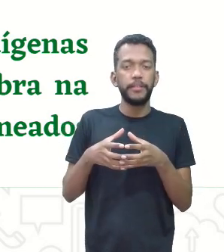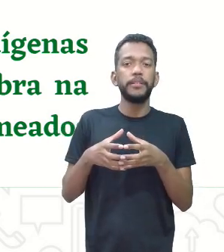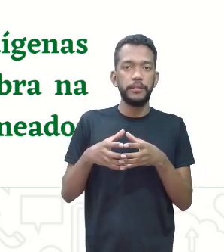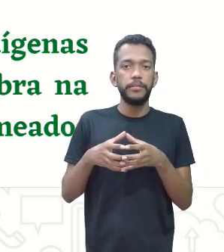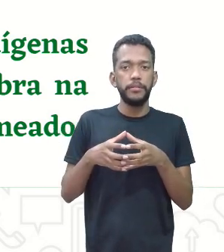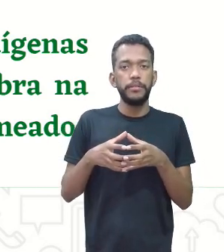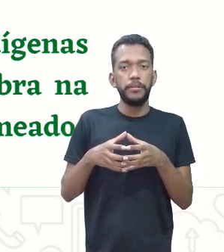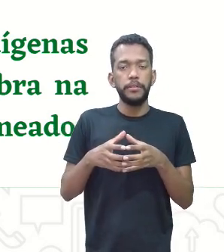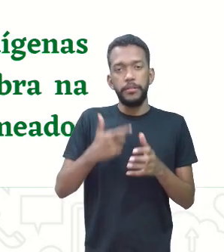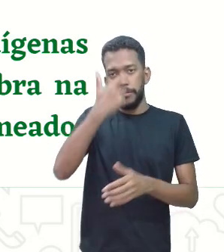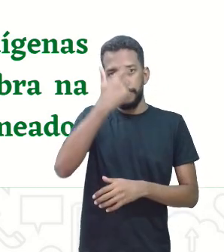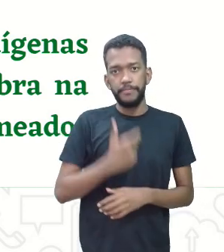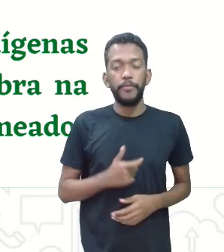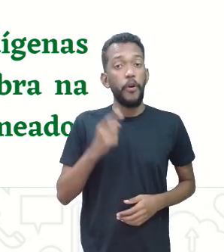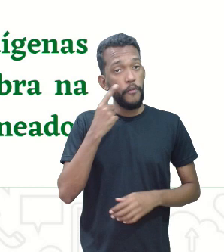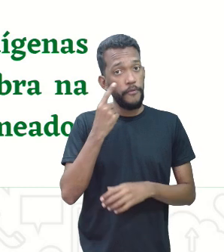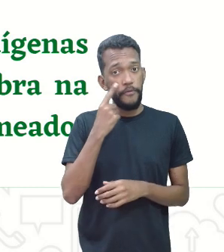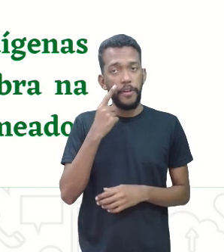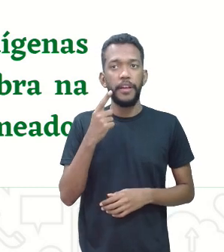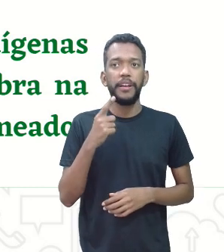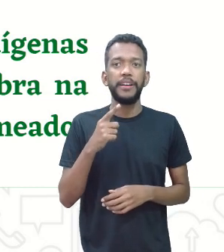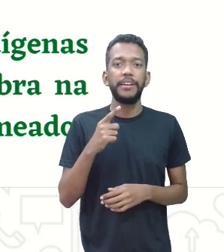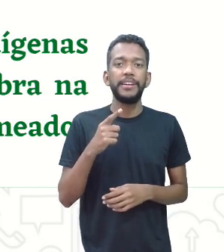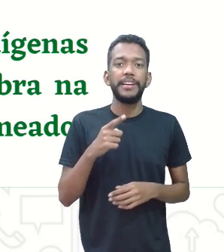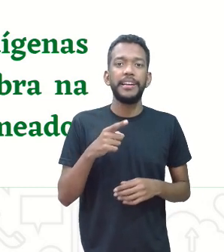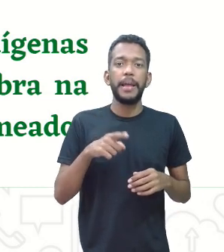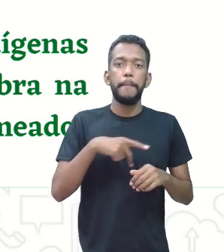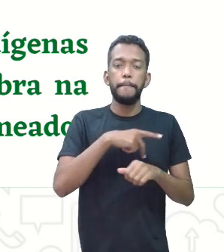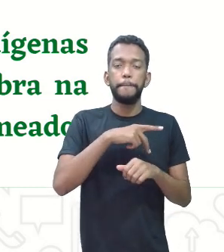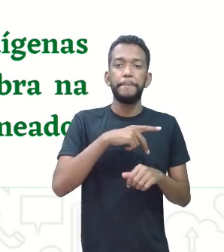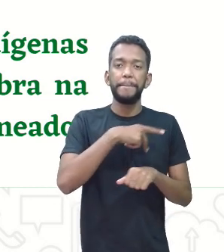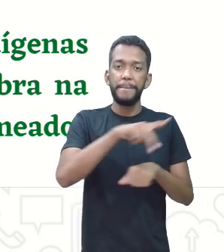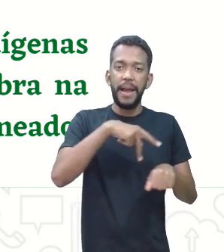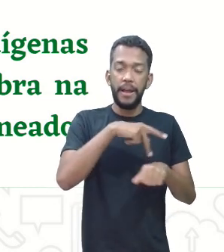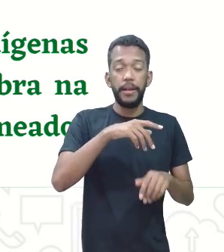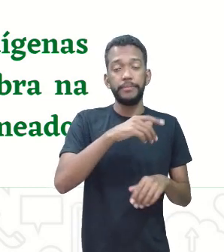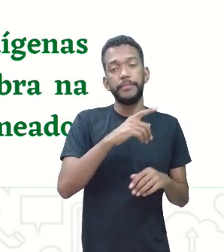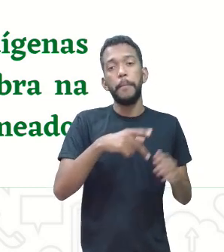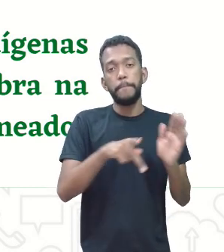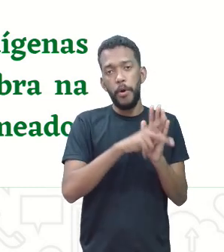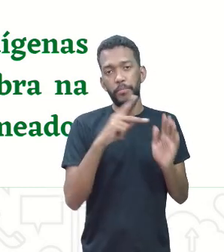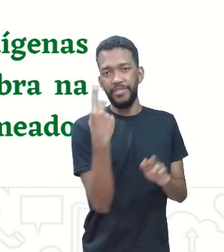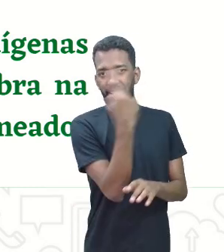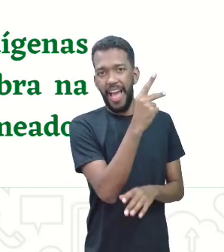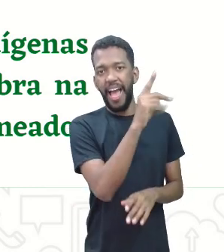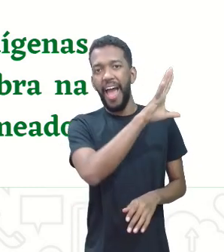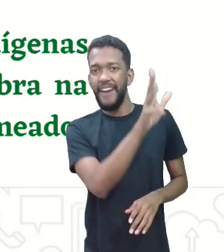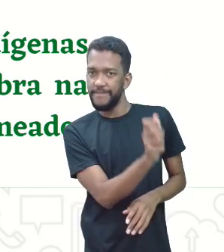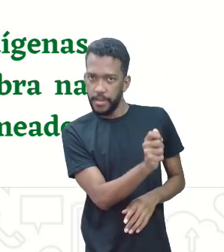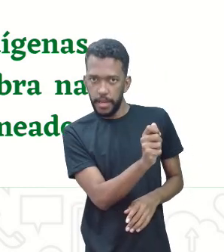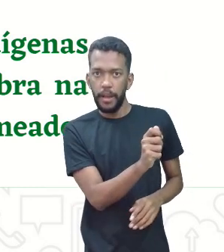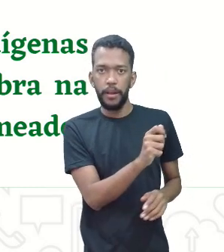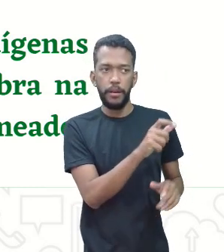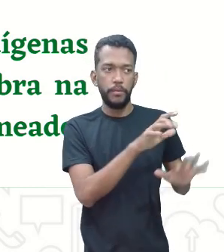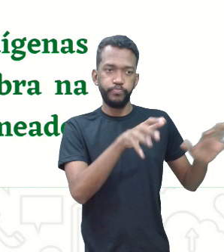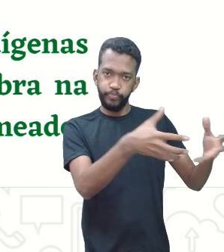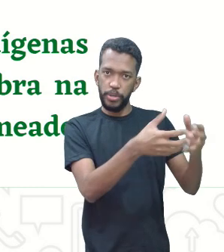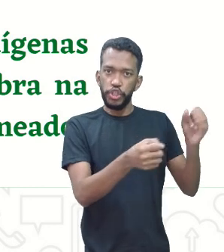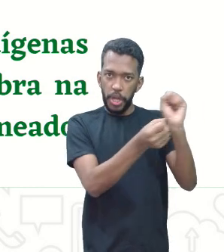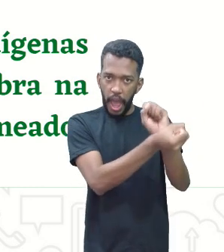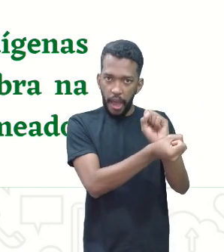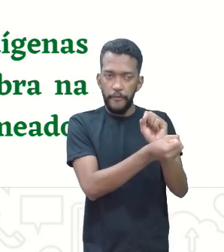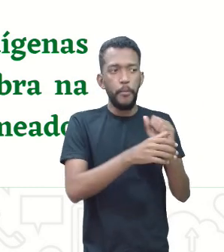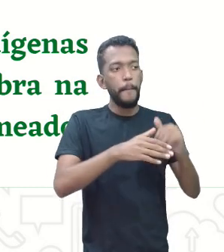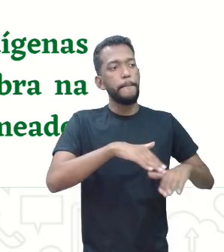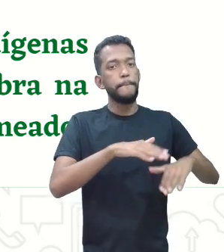questão, o escravo africano ele era mais valorizado do que o escravo indígena. Então, o preço, né, de um escravo indígena